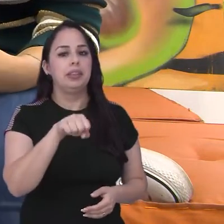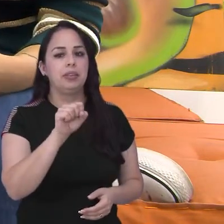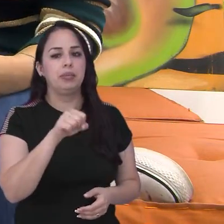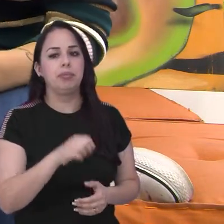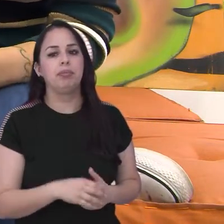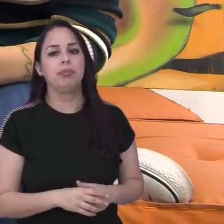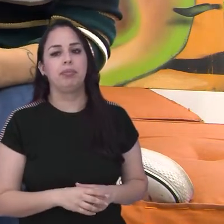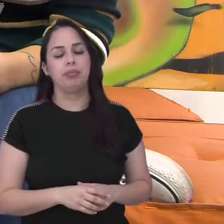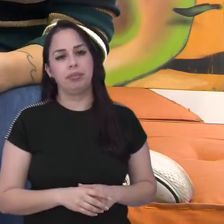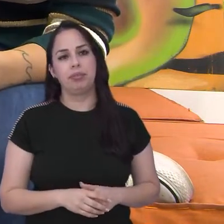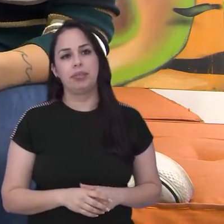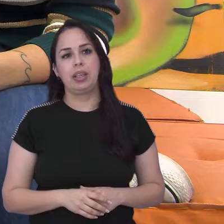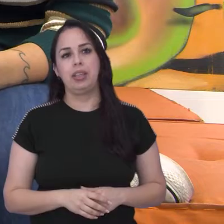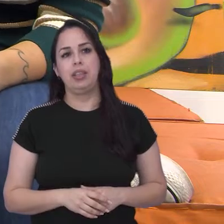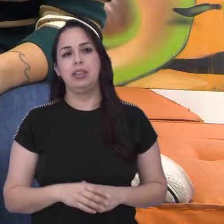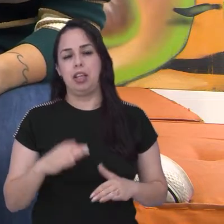outros